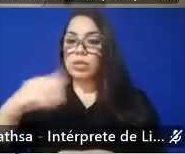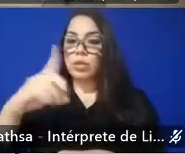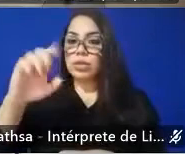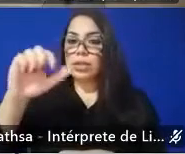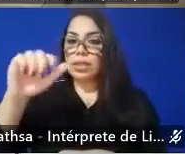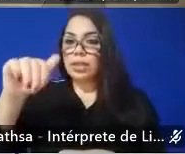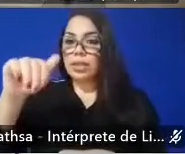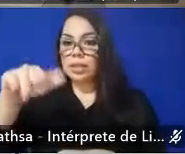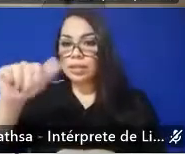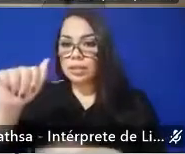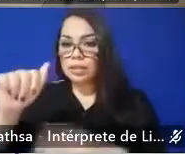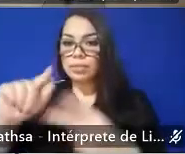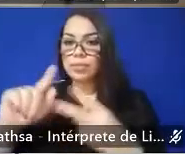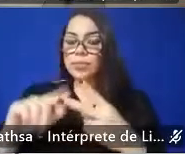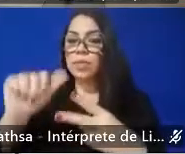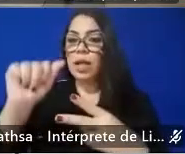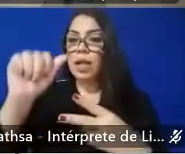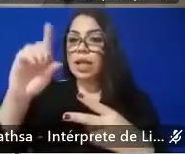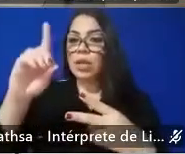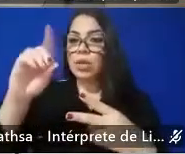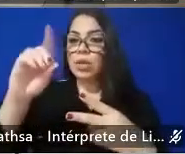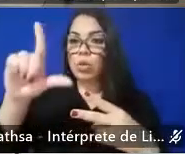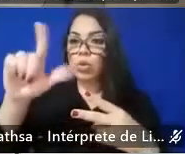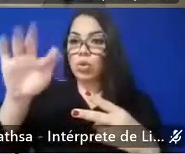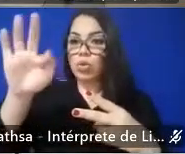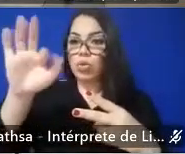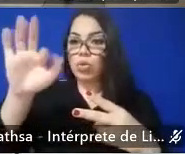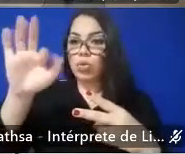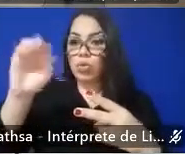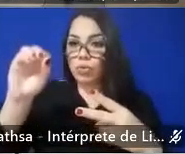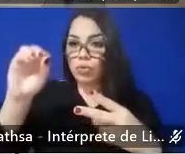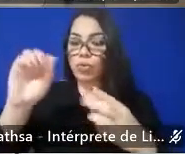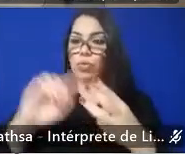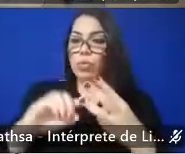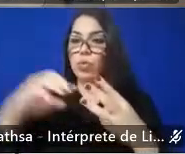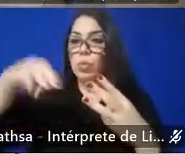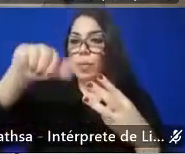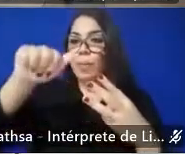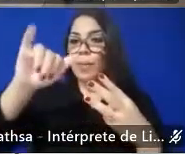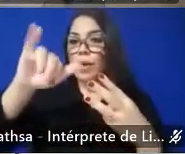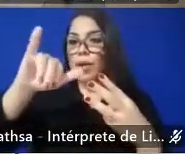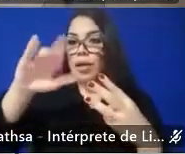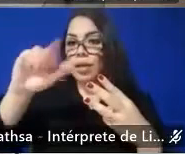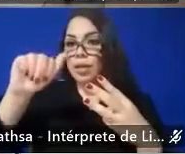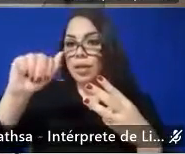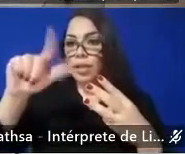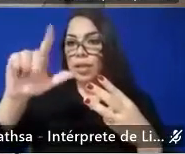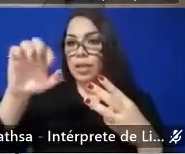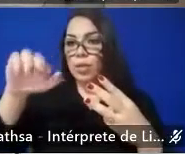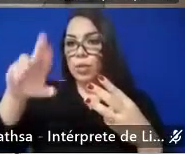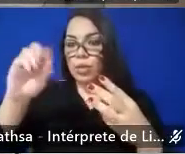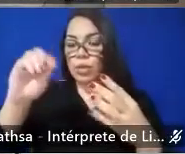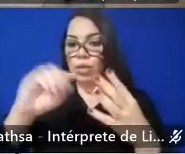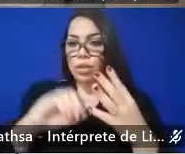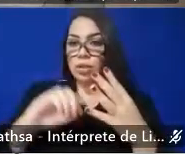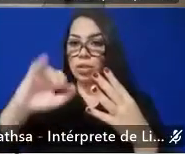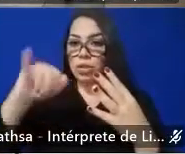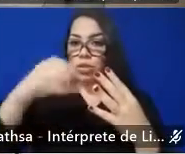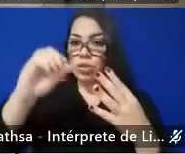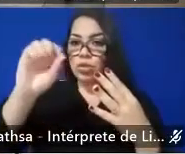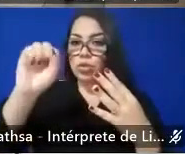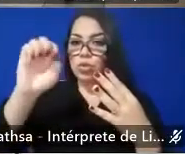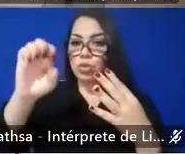tô a nova Adolfo Borges filho Dr José Maria Leoni Lopes de Oliveira Doutor José Antonio Leal Pereira